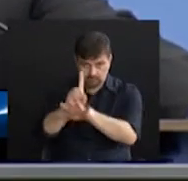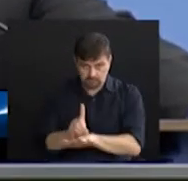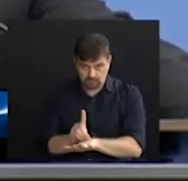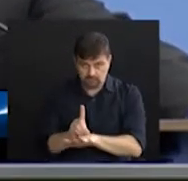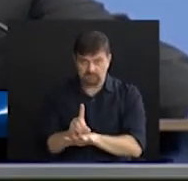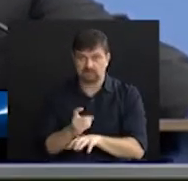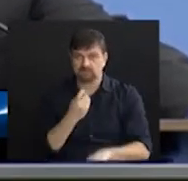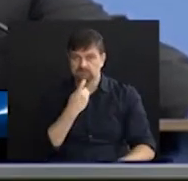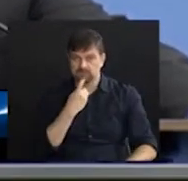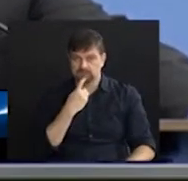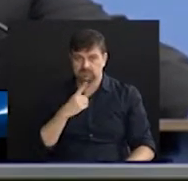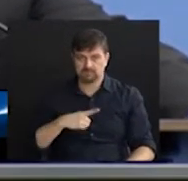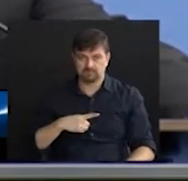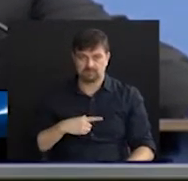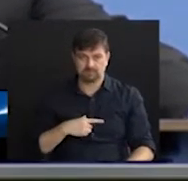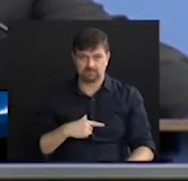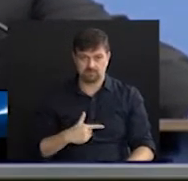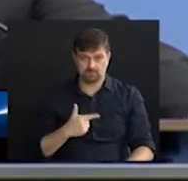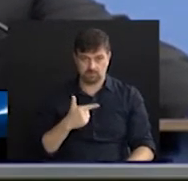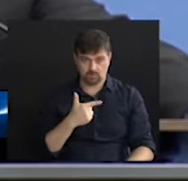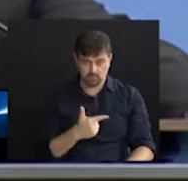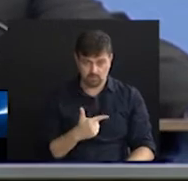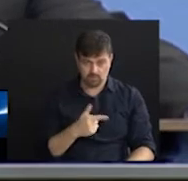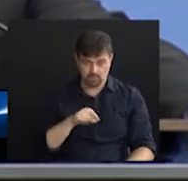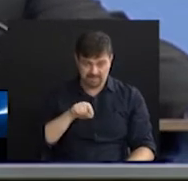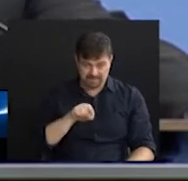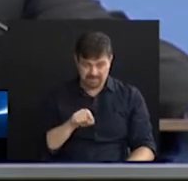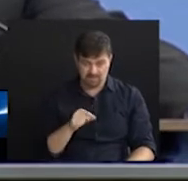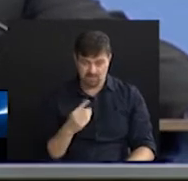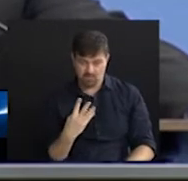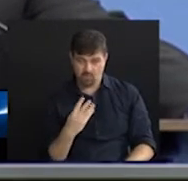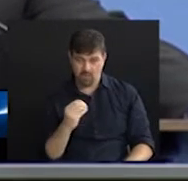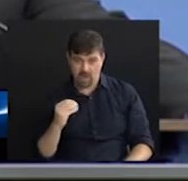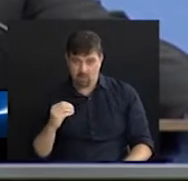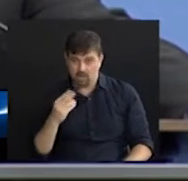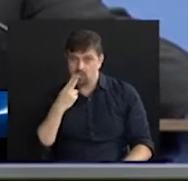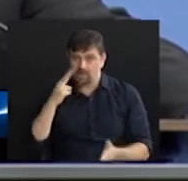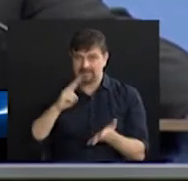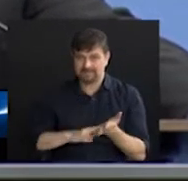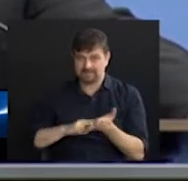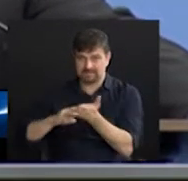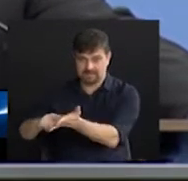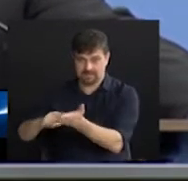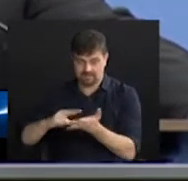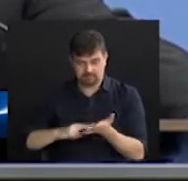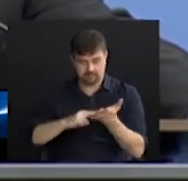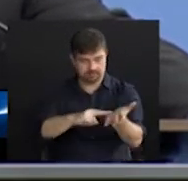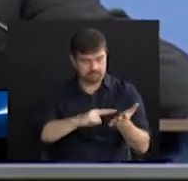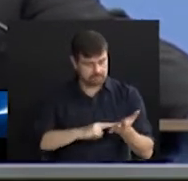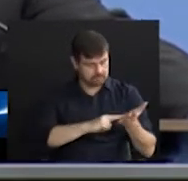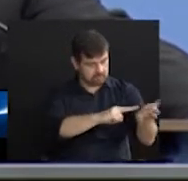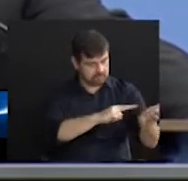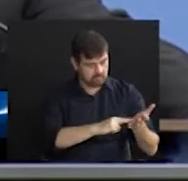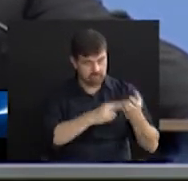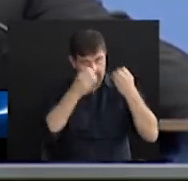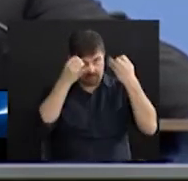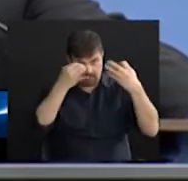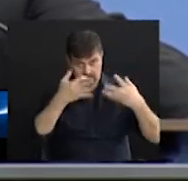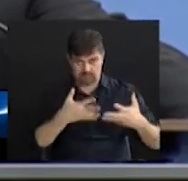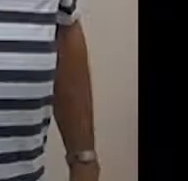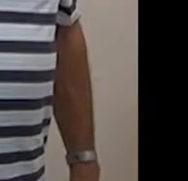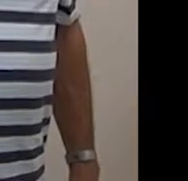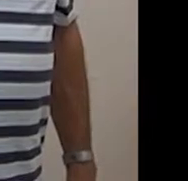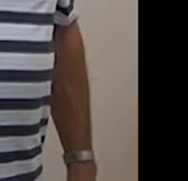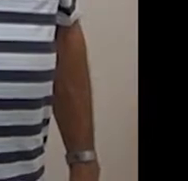deu 2.400 cartas, explicando a verdade, para que se torne um documento, para que não fique nesse diz que disse,